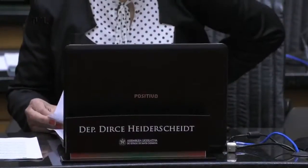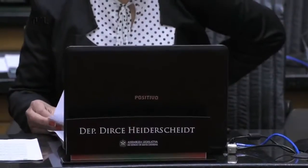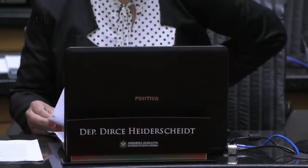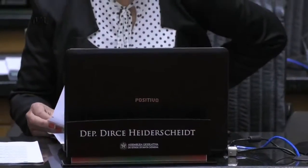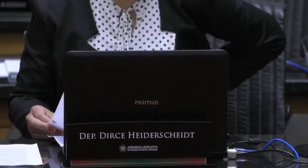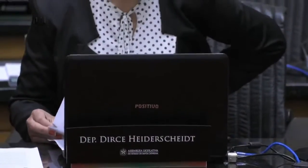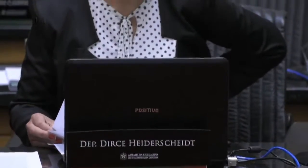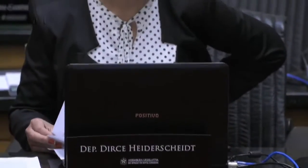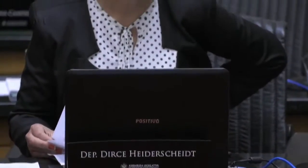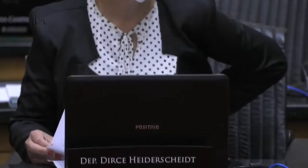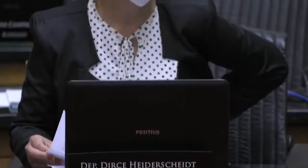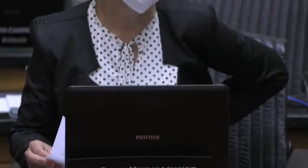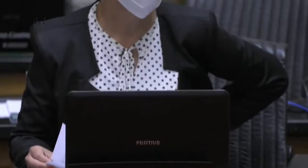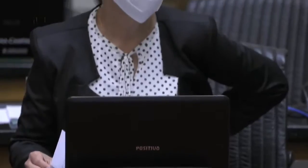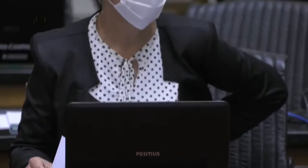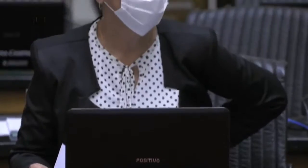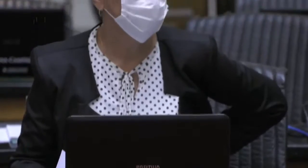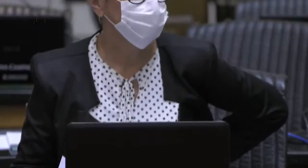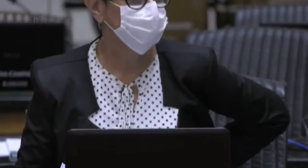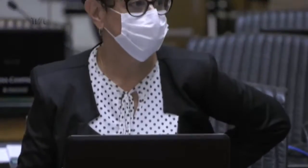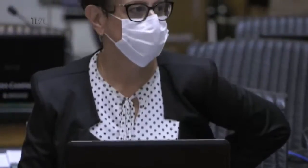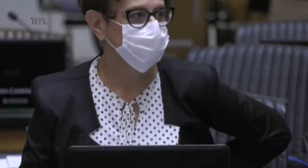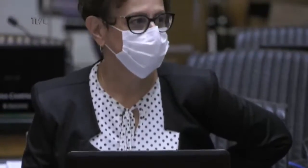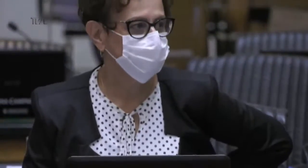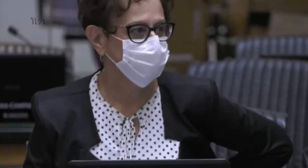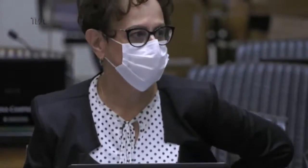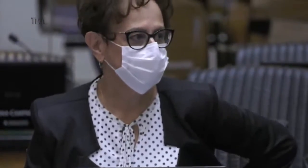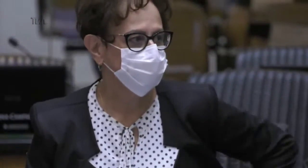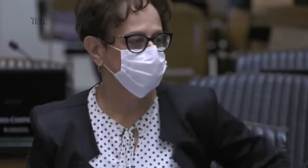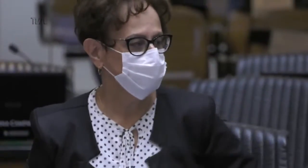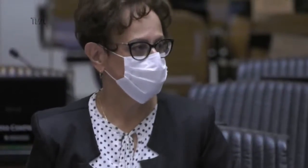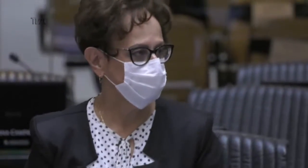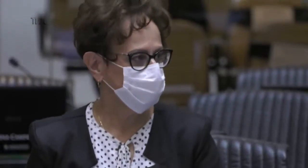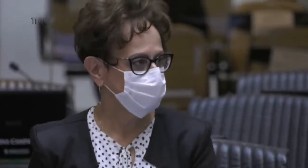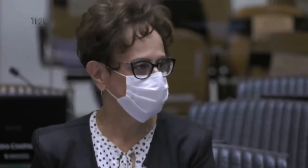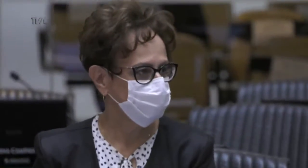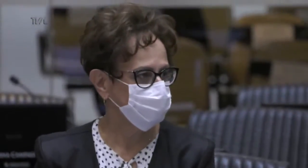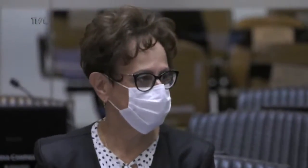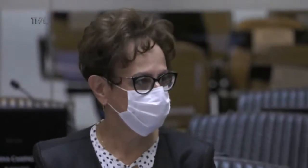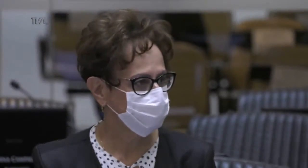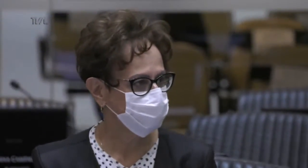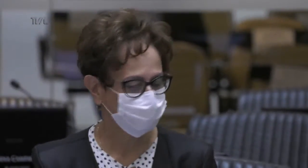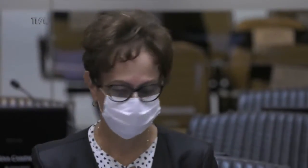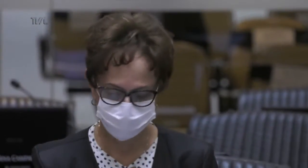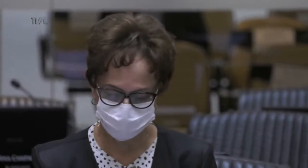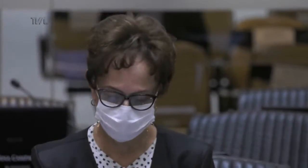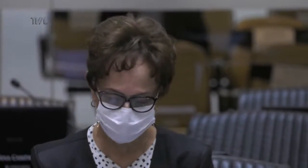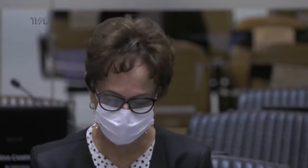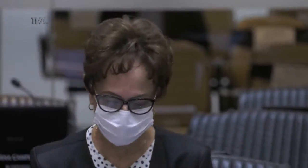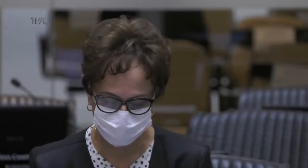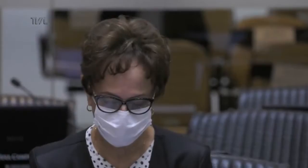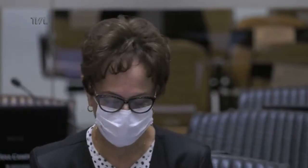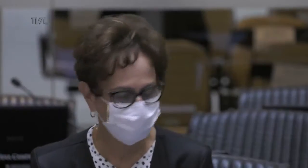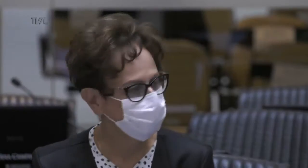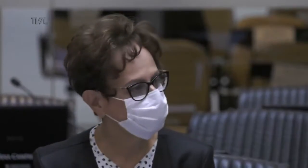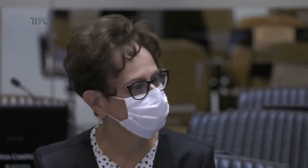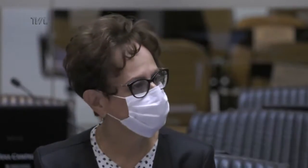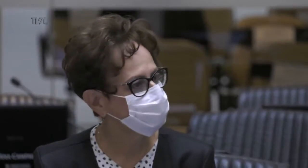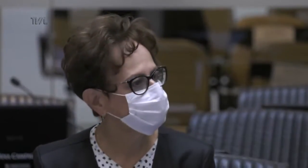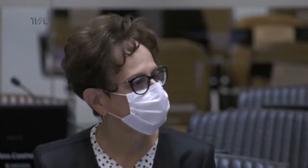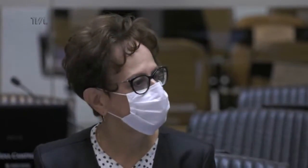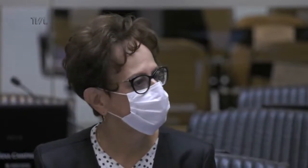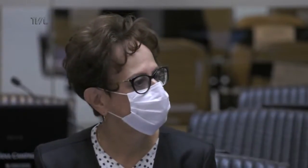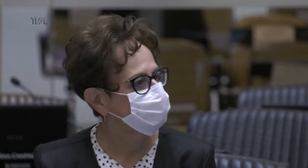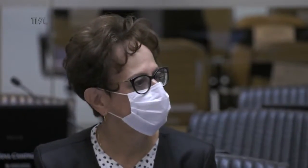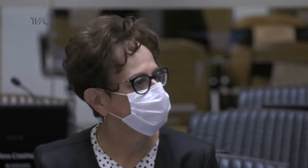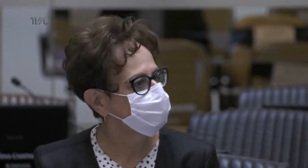São de autoria dela entre outras leis as que instituem o Agosto Dourado e o Outubro Rosa e a que regulamenta